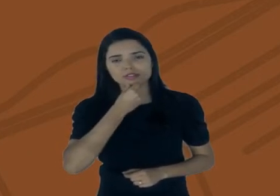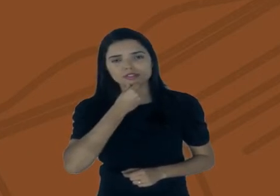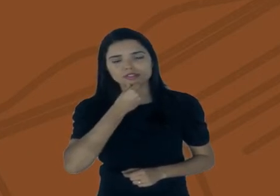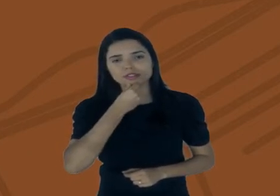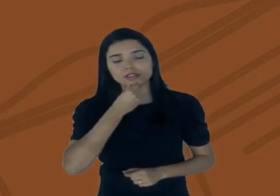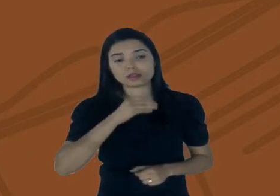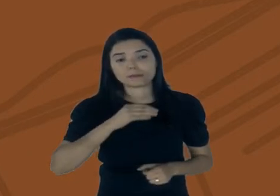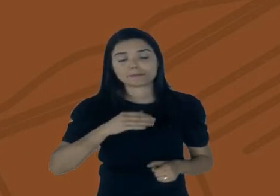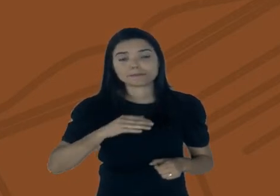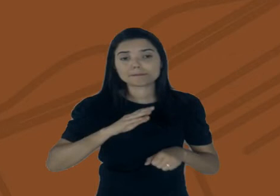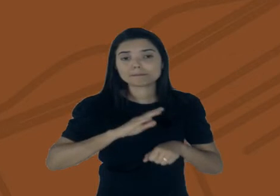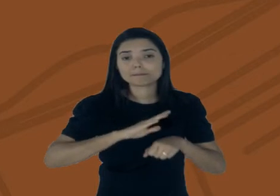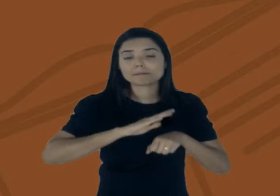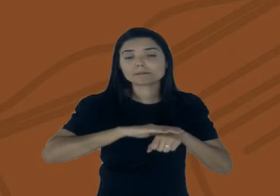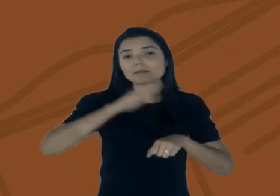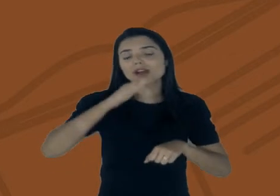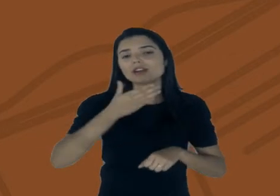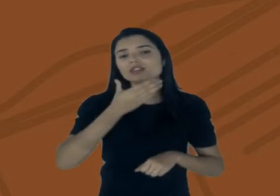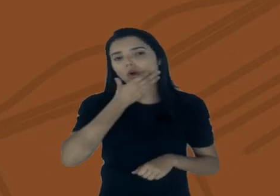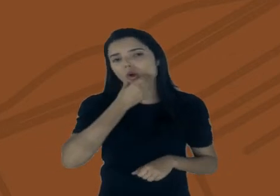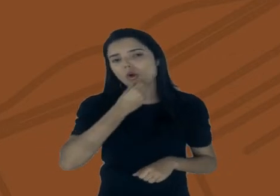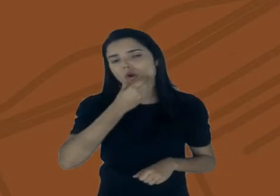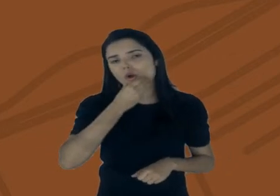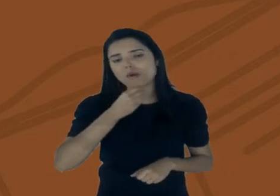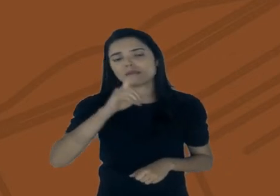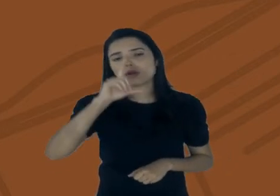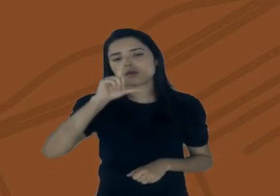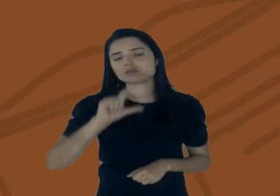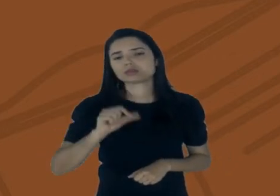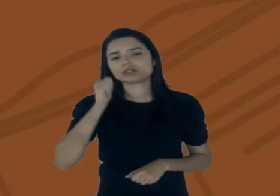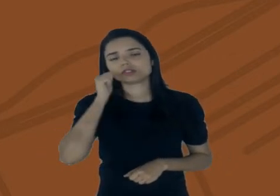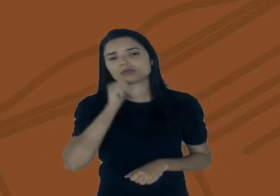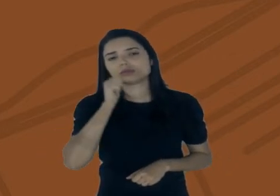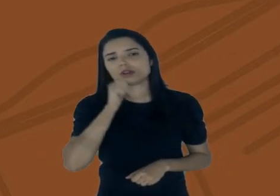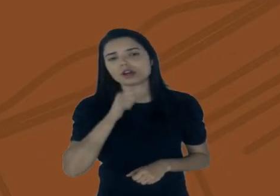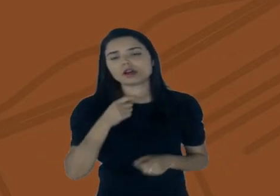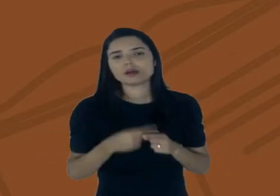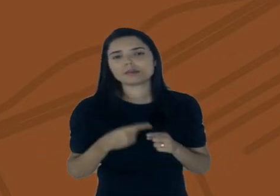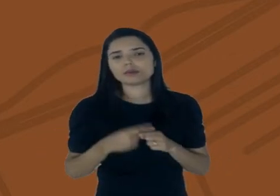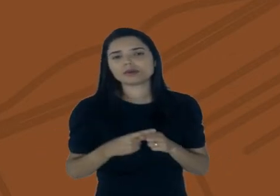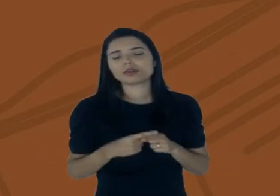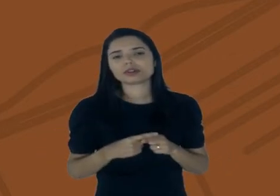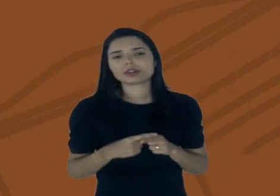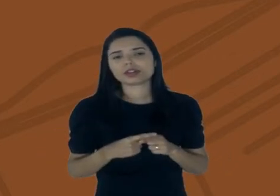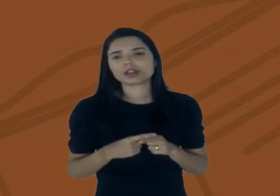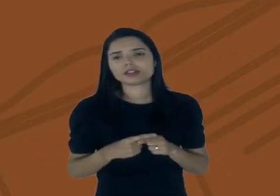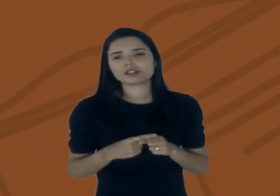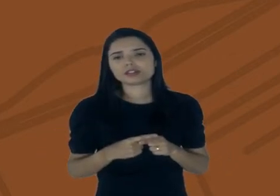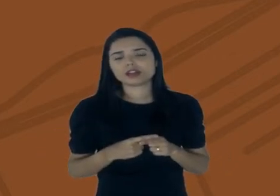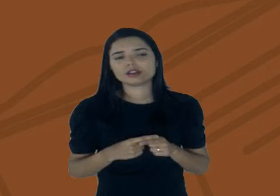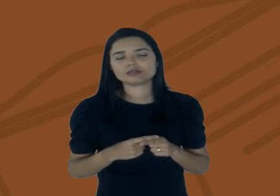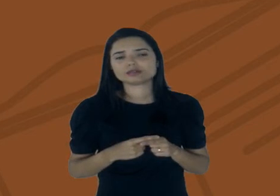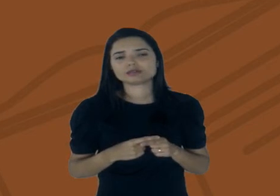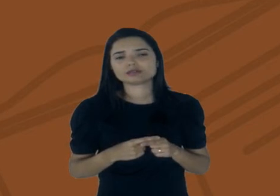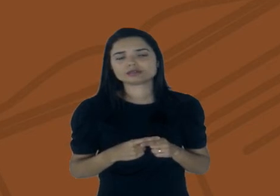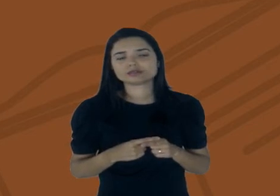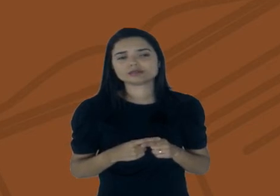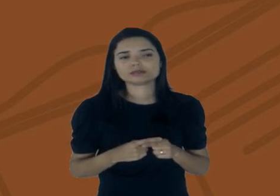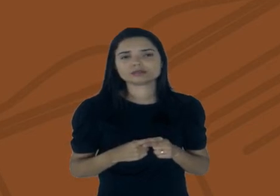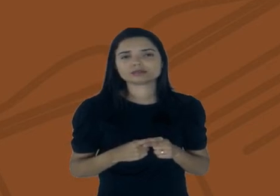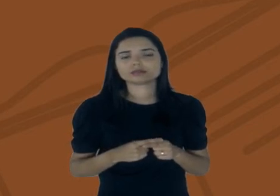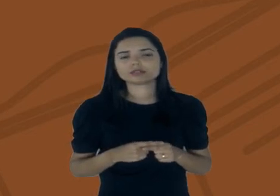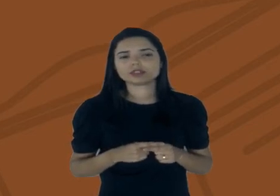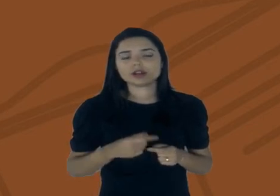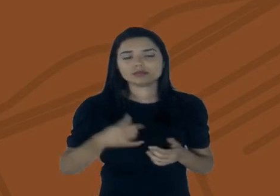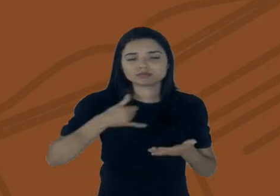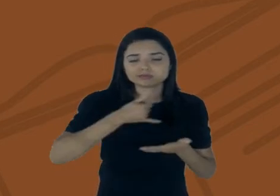pela porcentagem nos homens do que nas mulheres. Até então, pelo consumo de diversas outras coisas, comidas